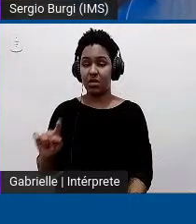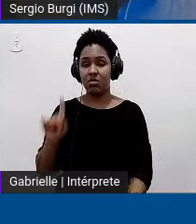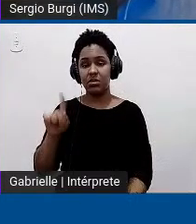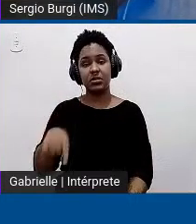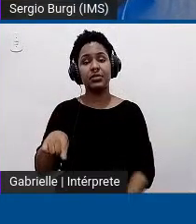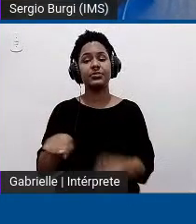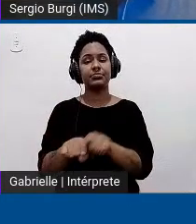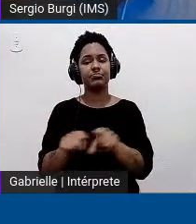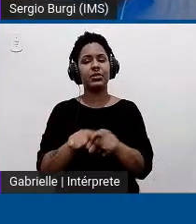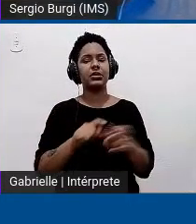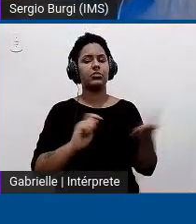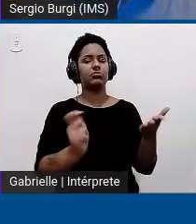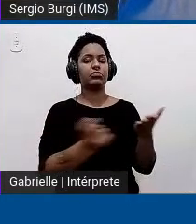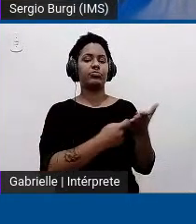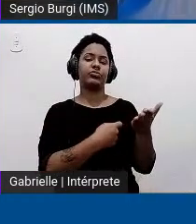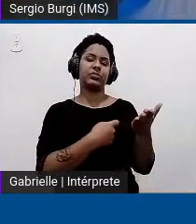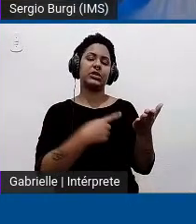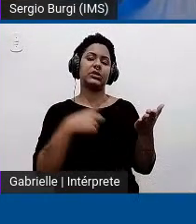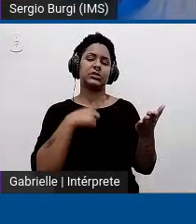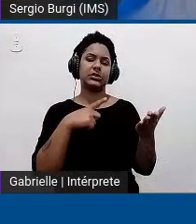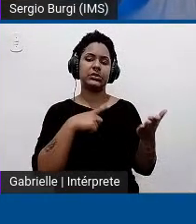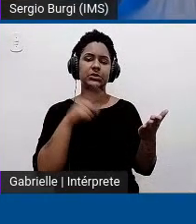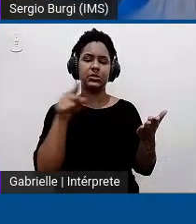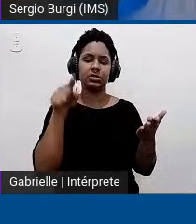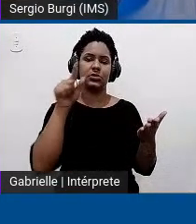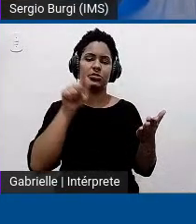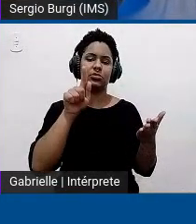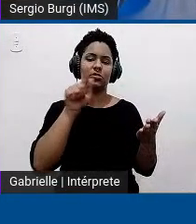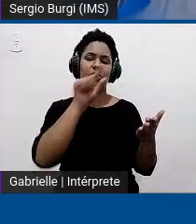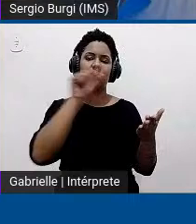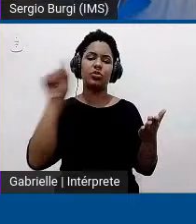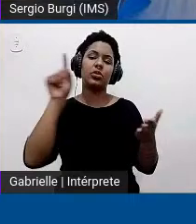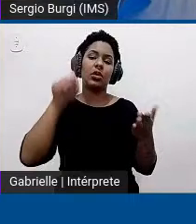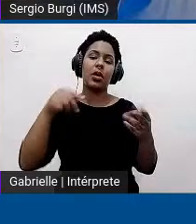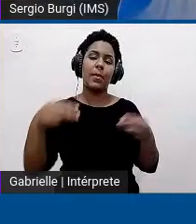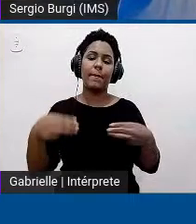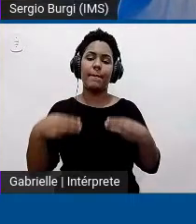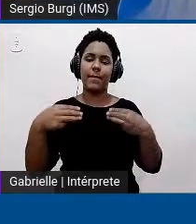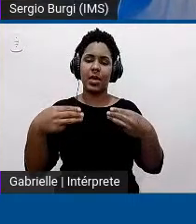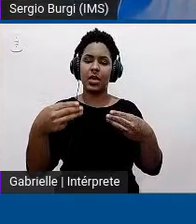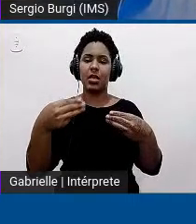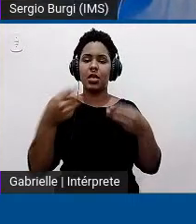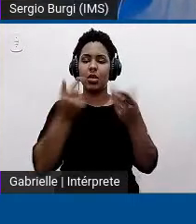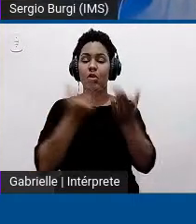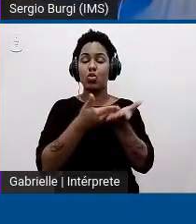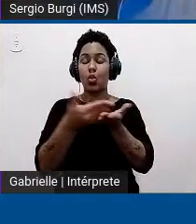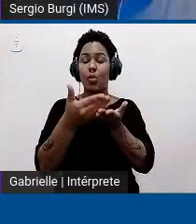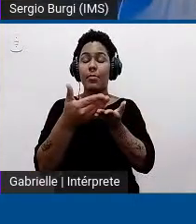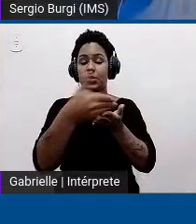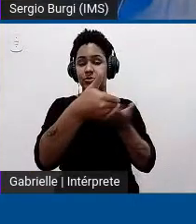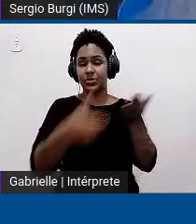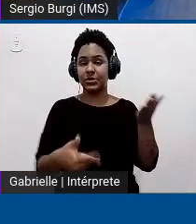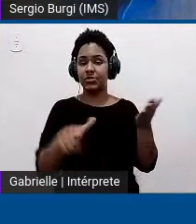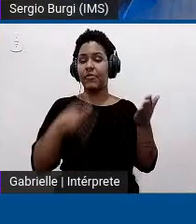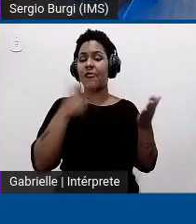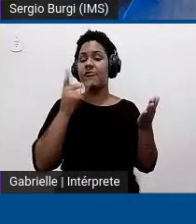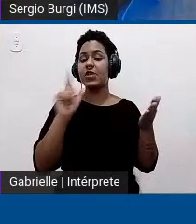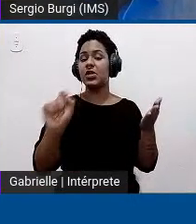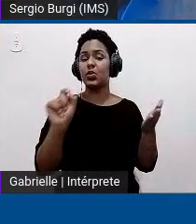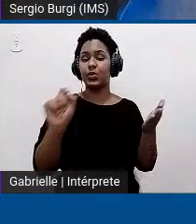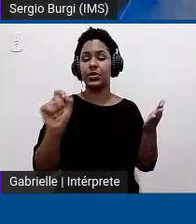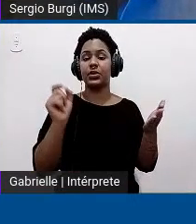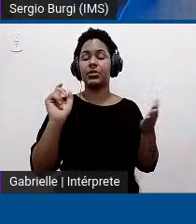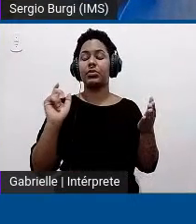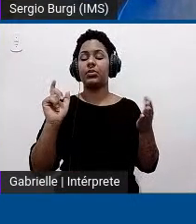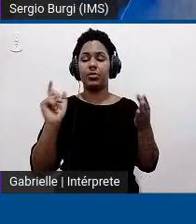assina logo no título aqui, no início do catálogo, né, e ele diz nessa